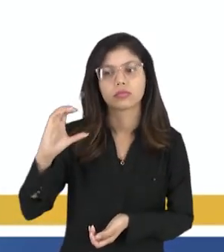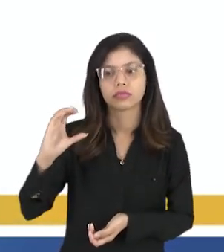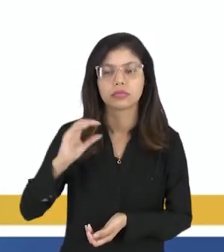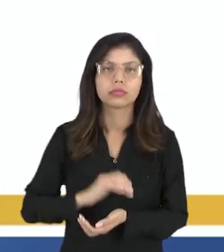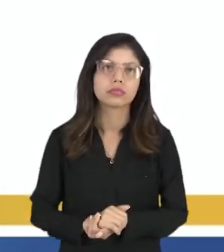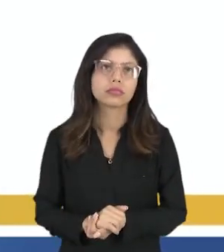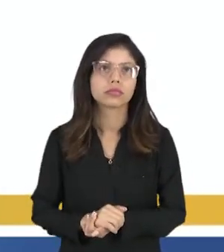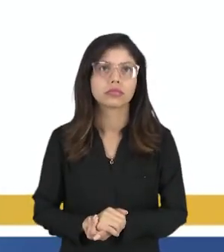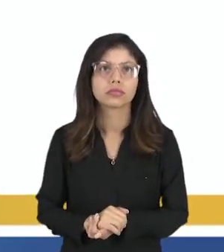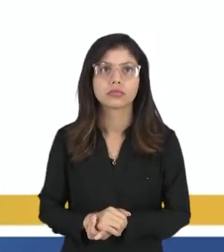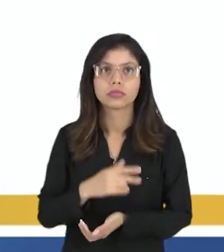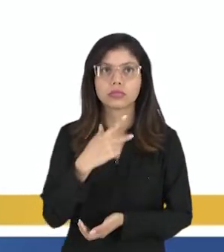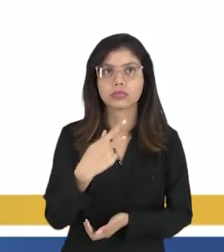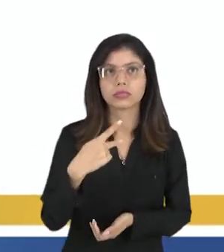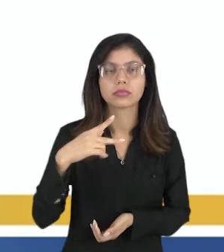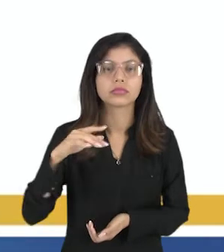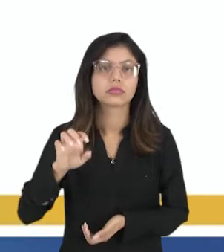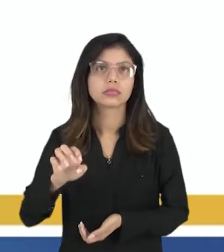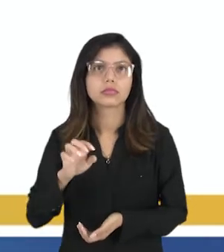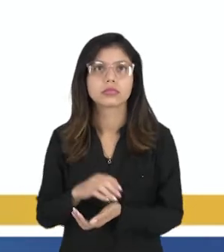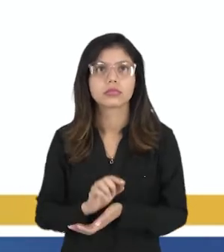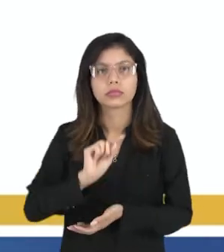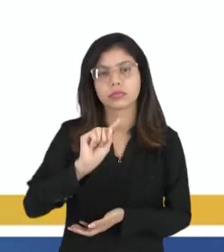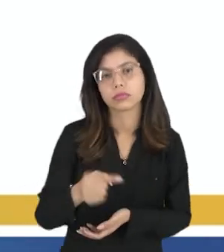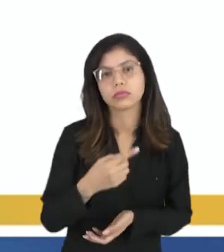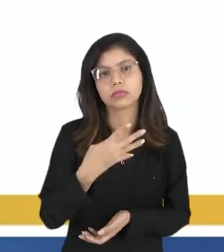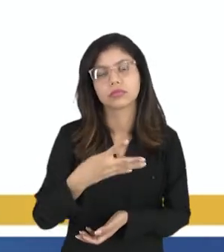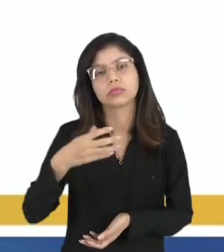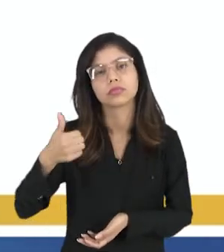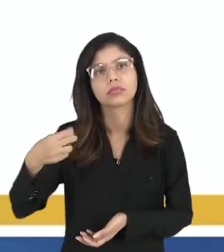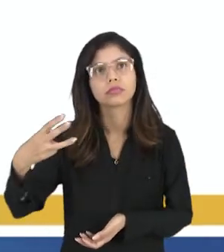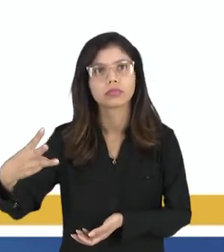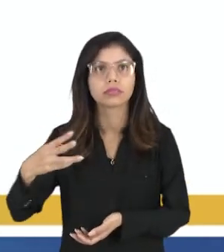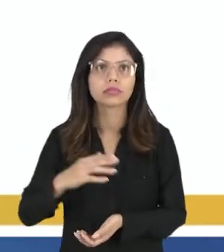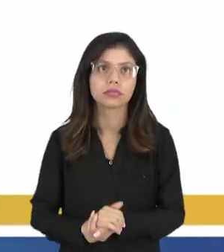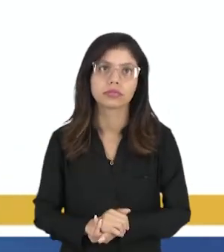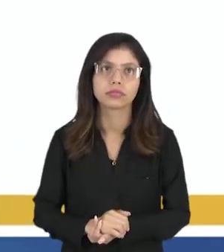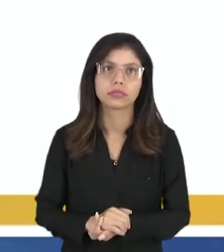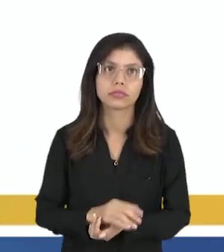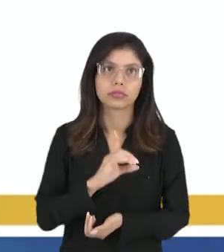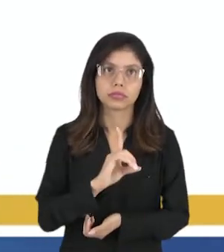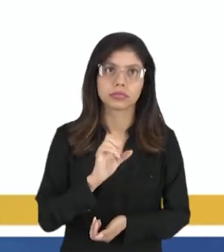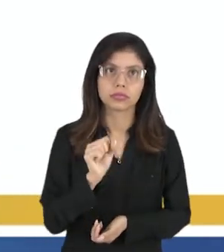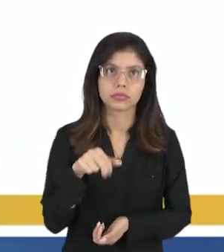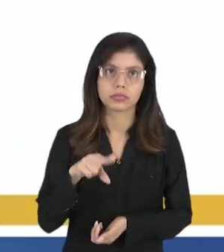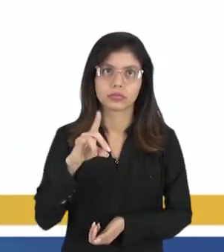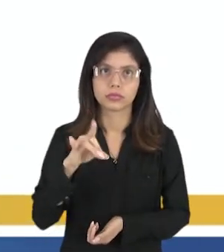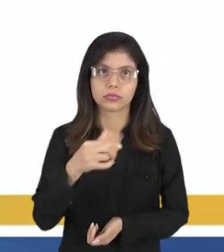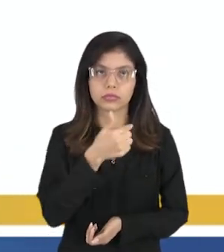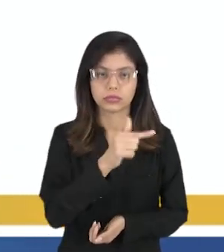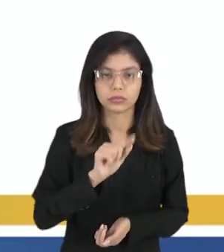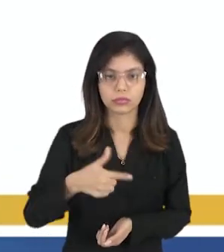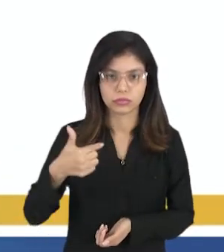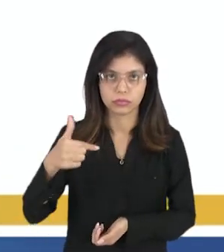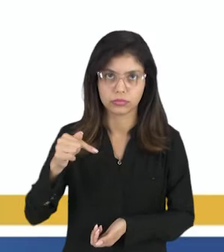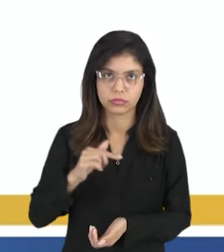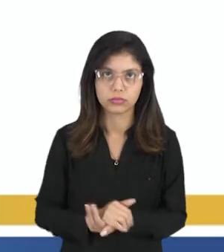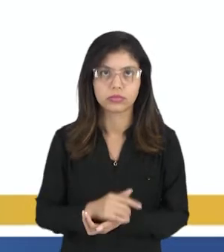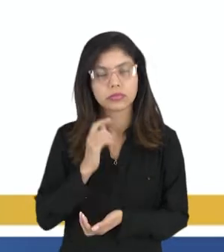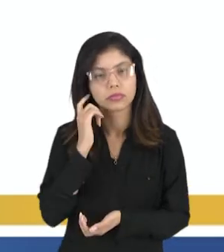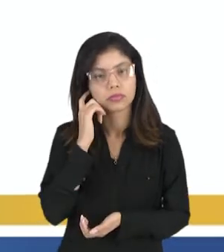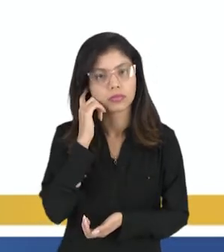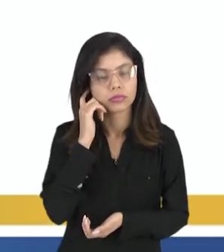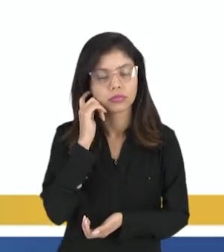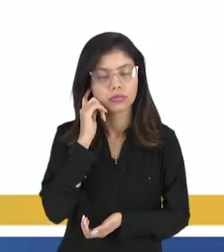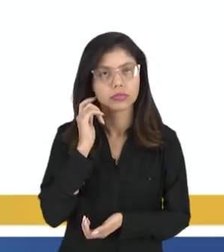Celsius. Ponto de ebulição, 1413. E a densidade 2,17. Então,